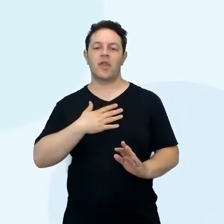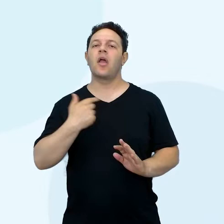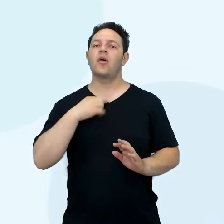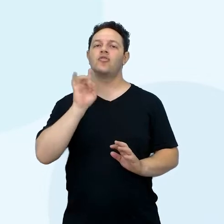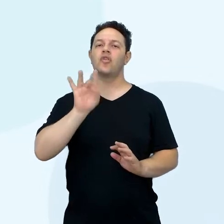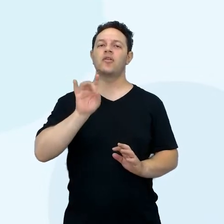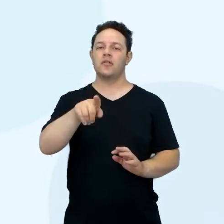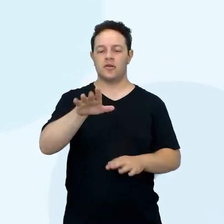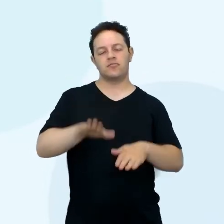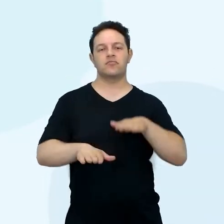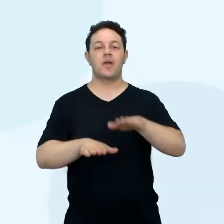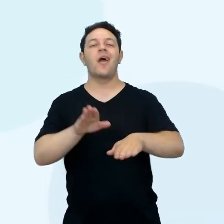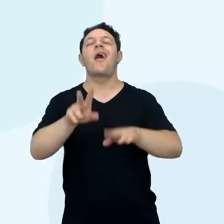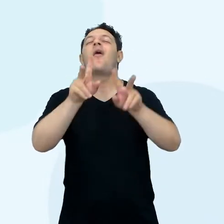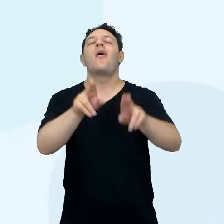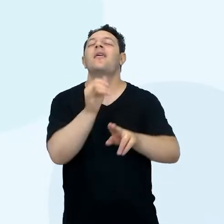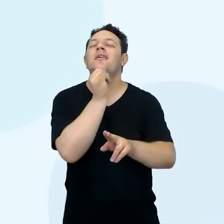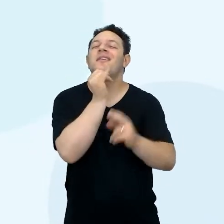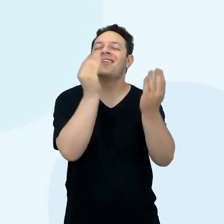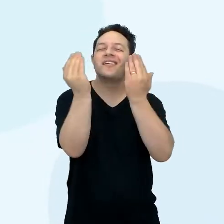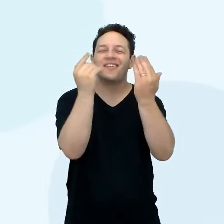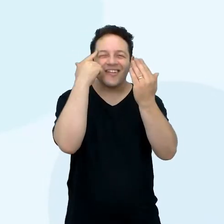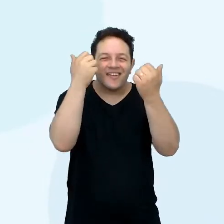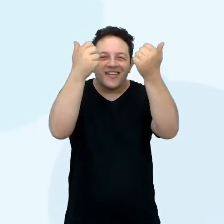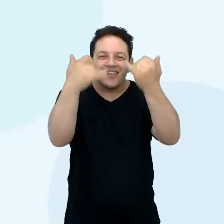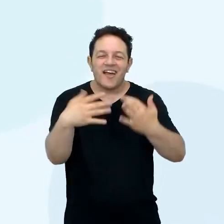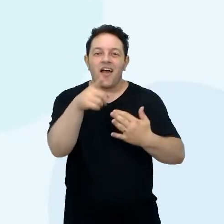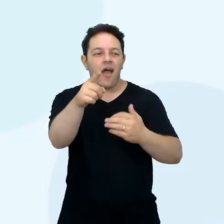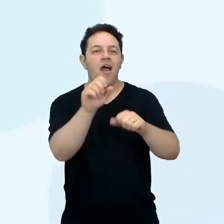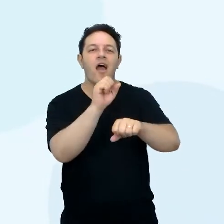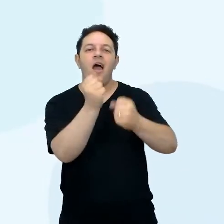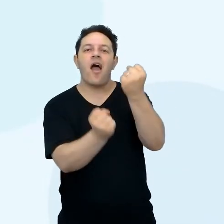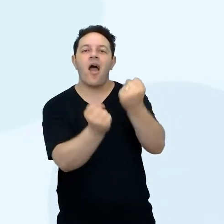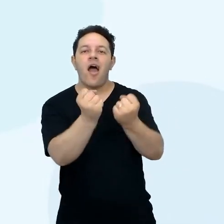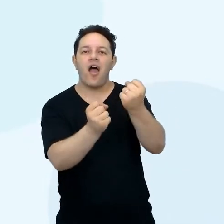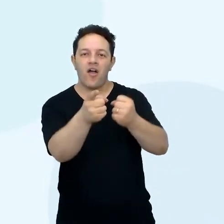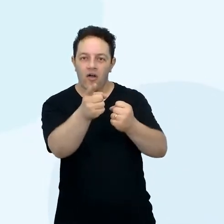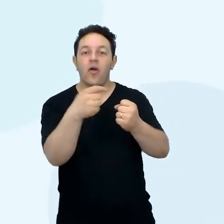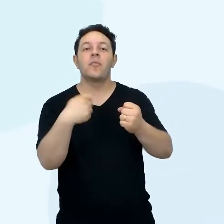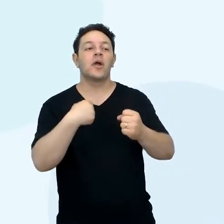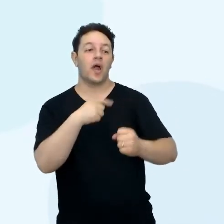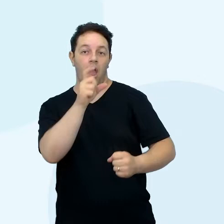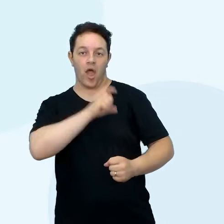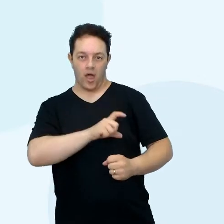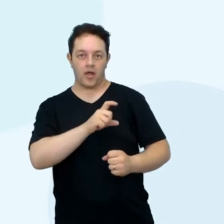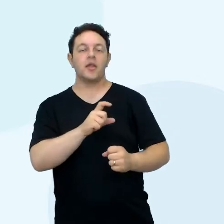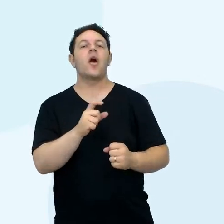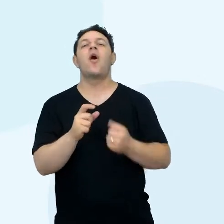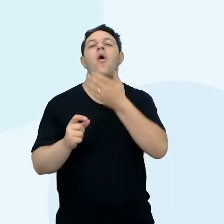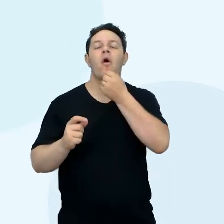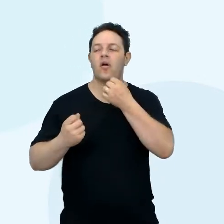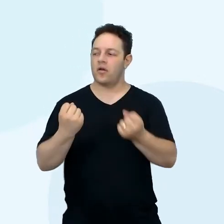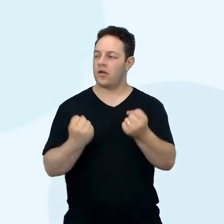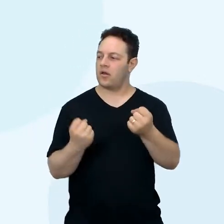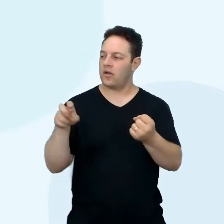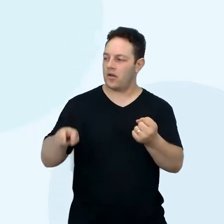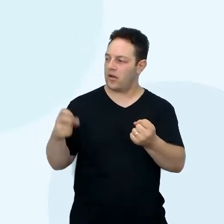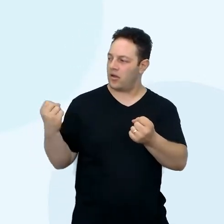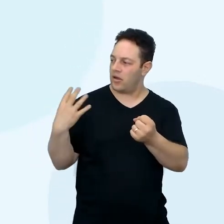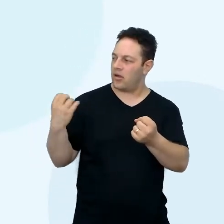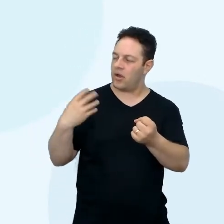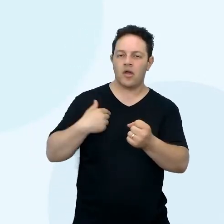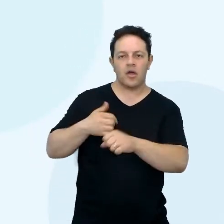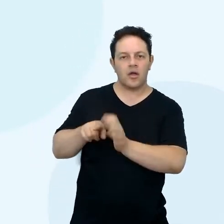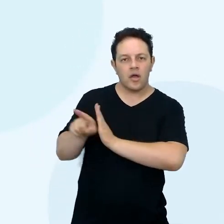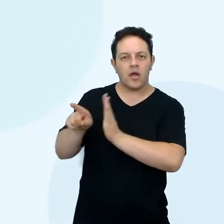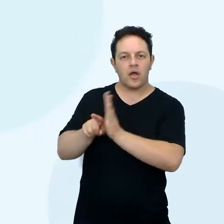você vai tirar a carta de motorista, né? Quando o instrutor está do seu lado, você pergunta tudo para ele. E quando ele não está, você percebe que